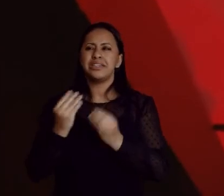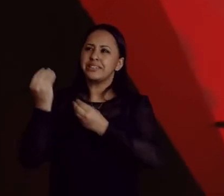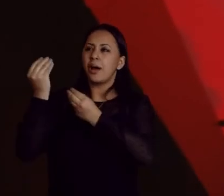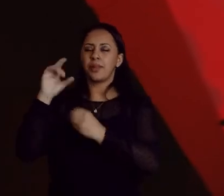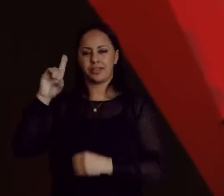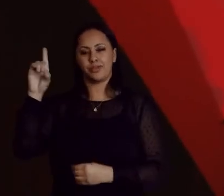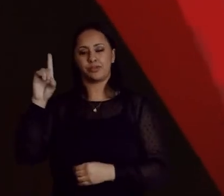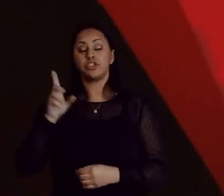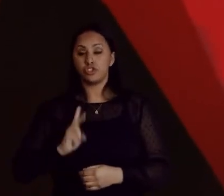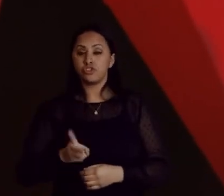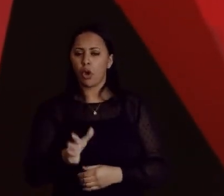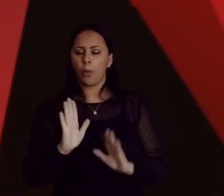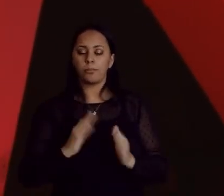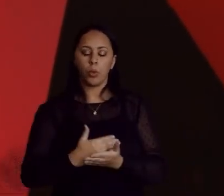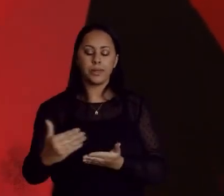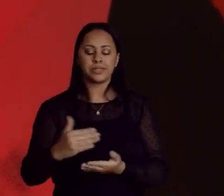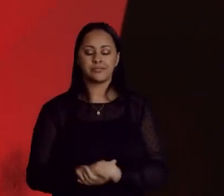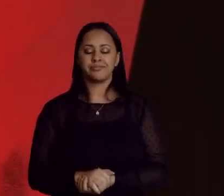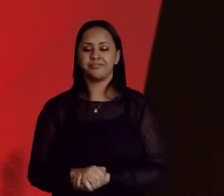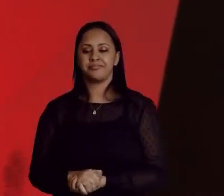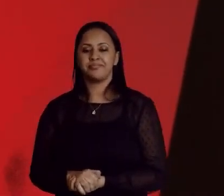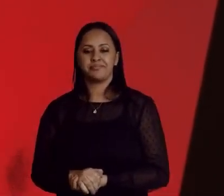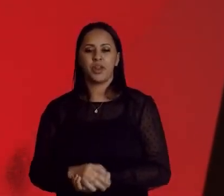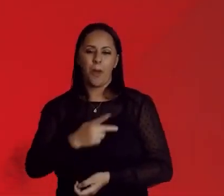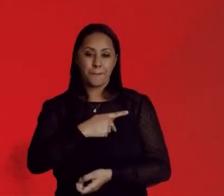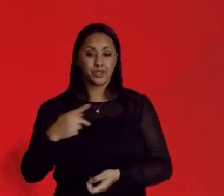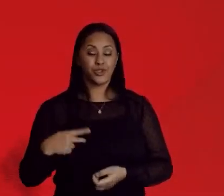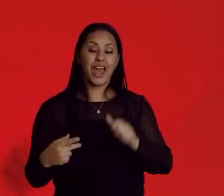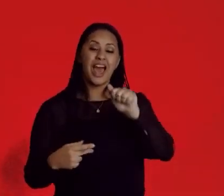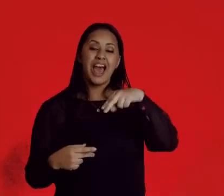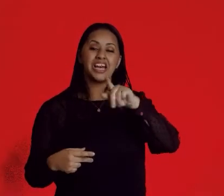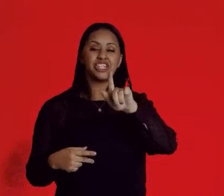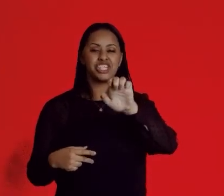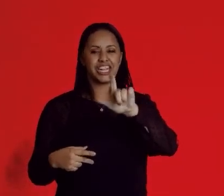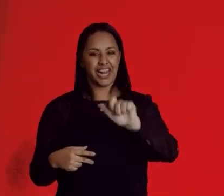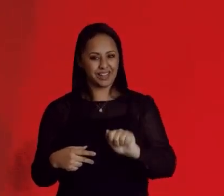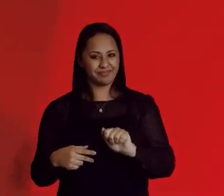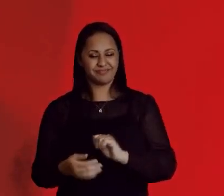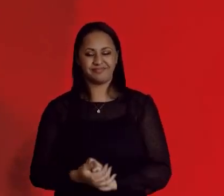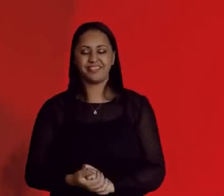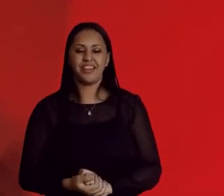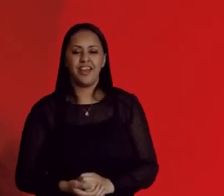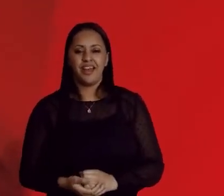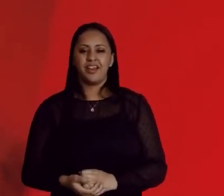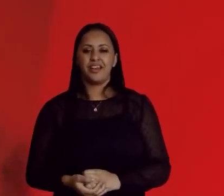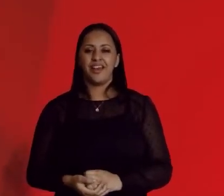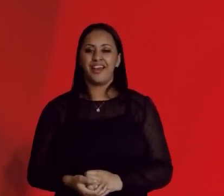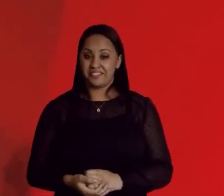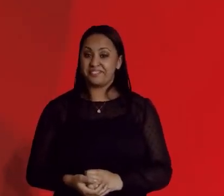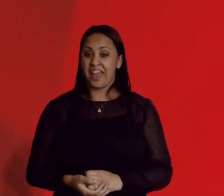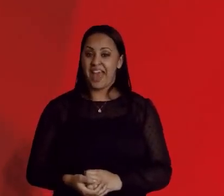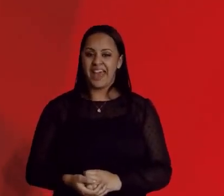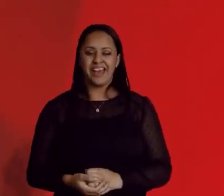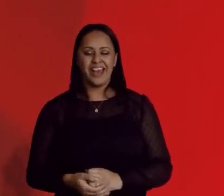aqui. E a gente já começa com a doutora, com a pastora Ângela. E nós vamos ter uma sessão. Ó, tem a Amadinha aí,